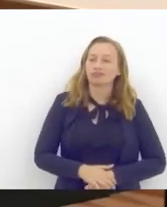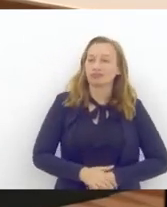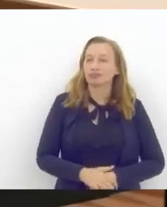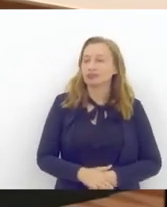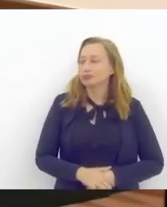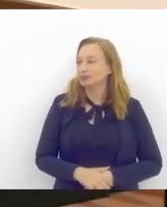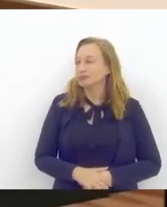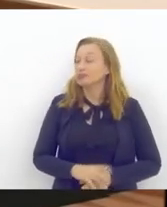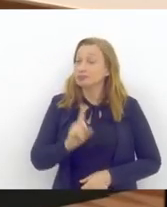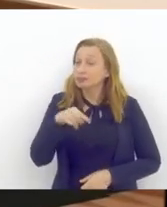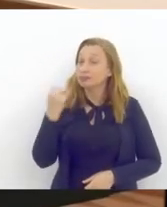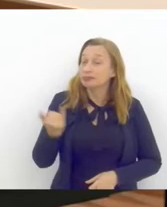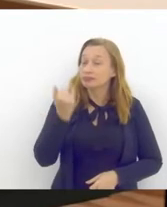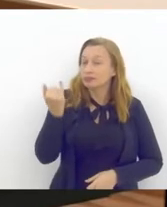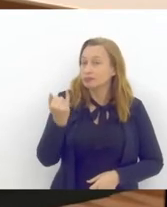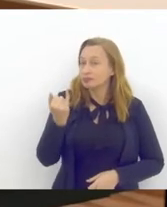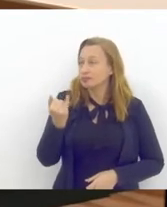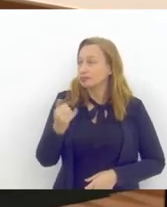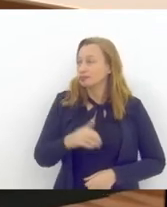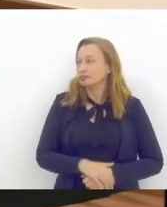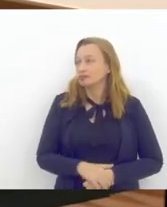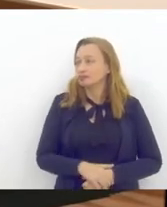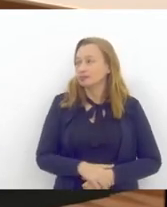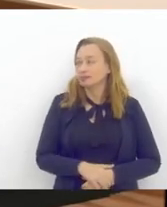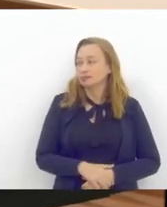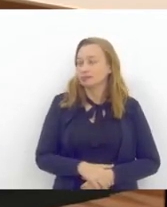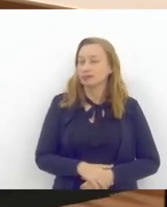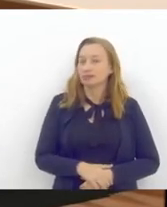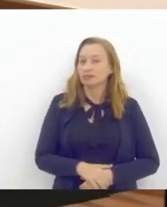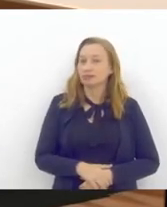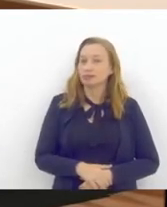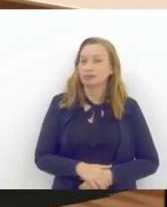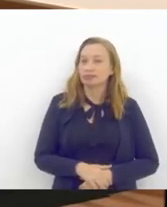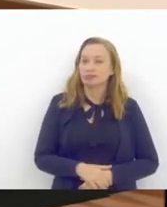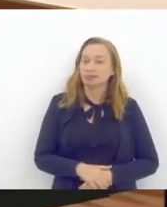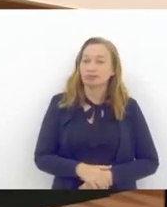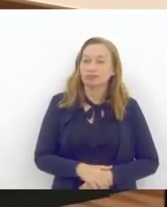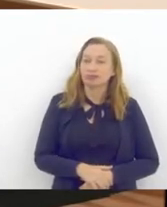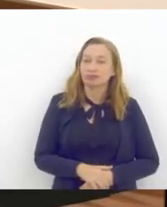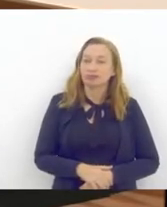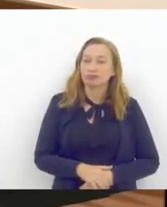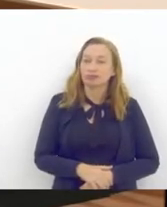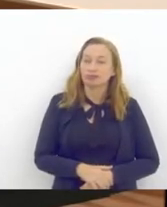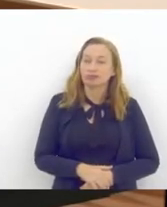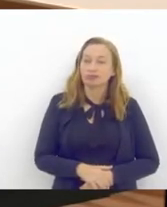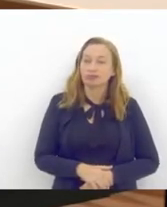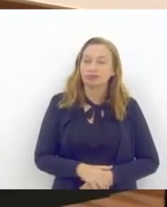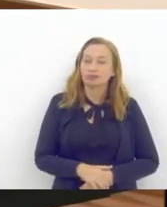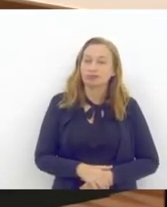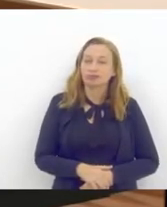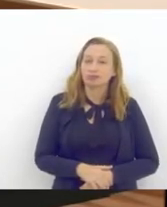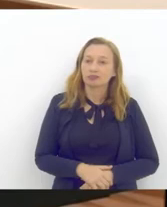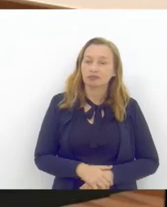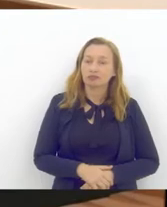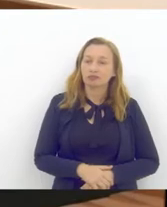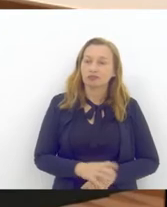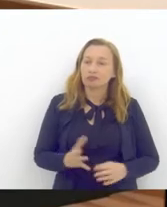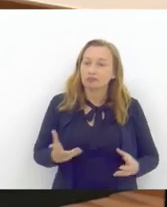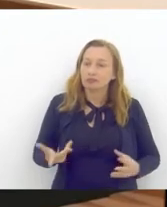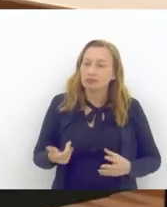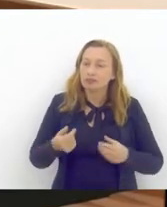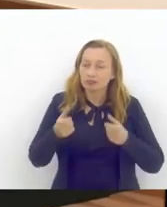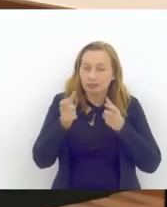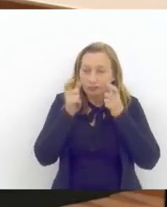frente. Então, a importância de levarmos esta legislação da forma mais detida e